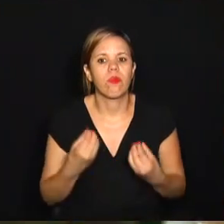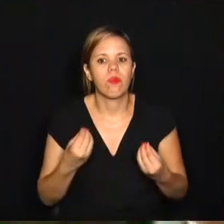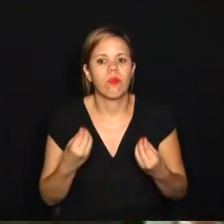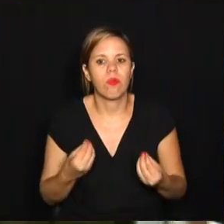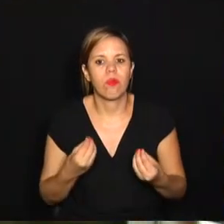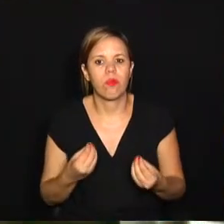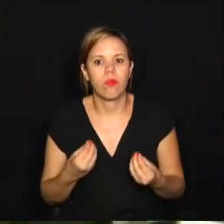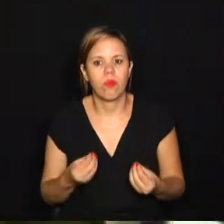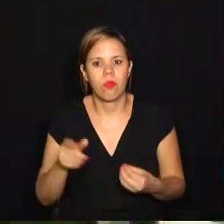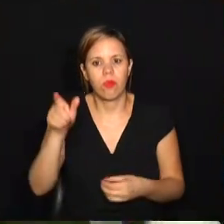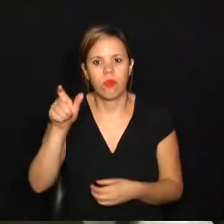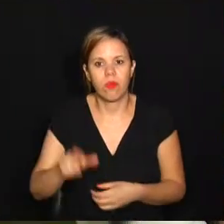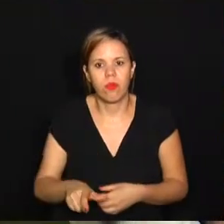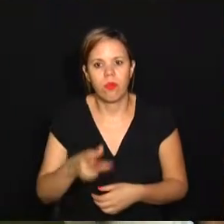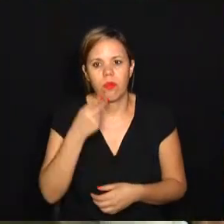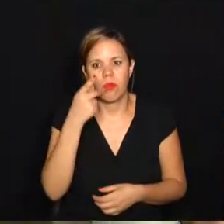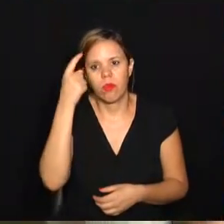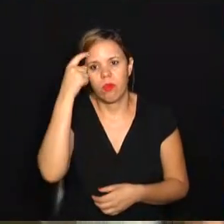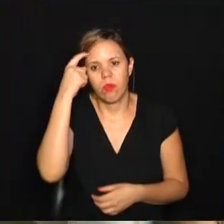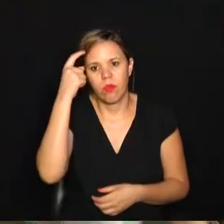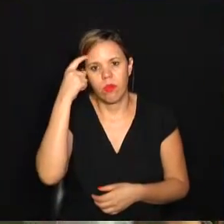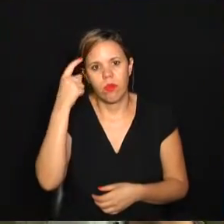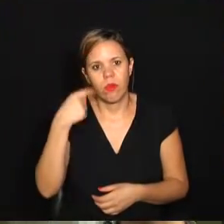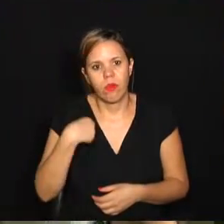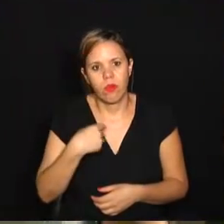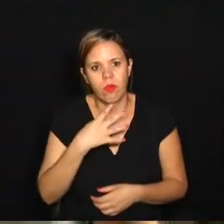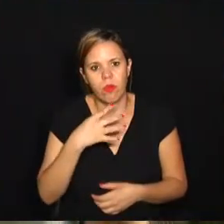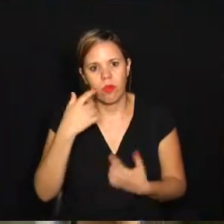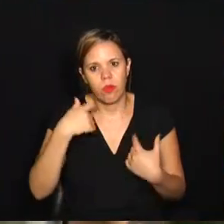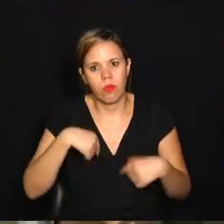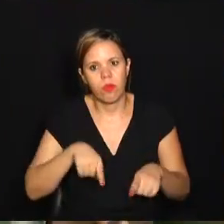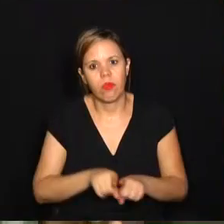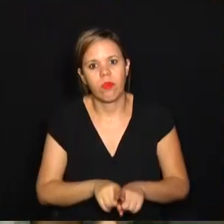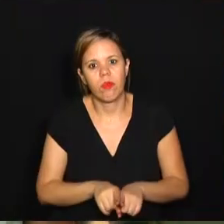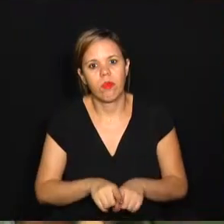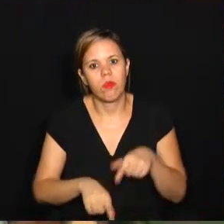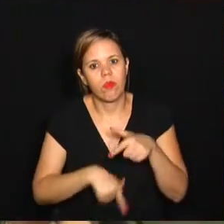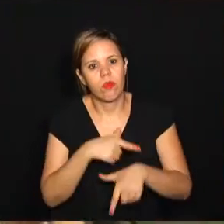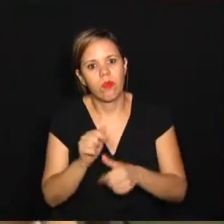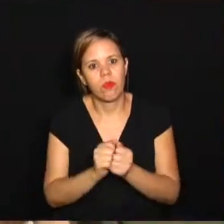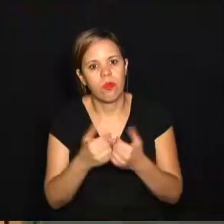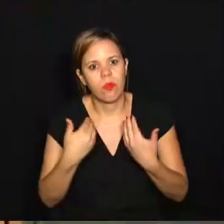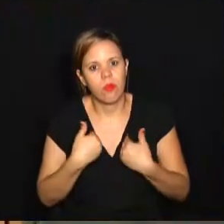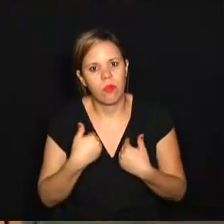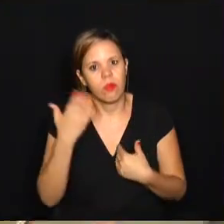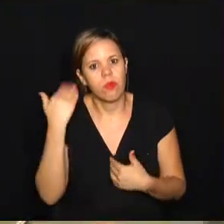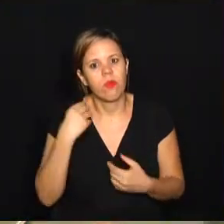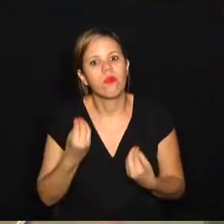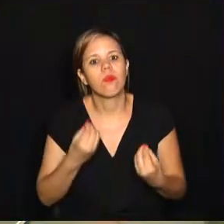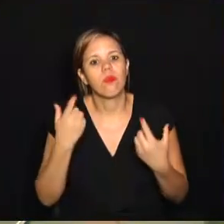uma coisa na cabeça, vocês conhecem também a mim, né? Porque eu também, quem trabalhou comigo sabe como eu sou.